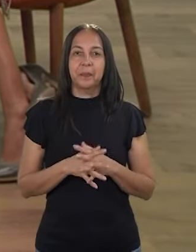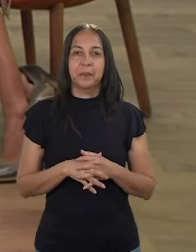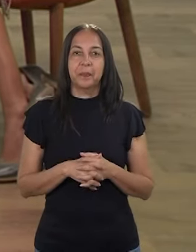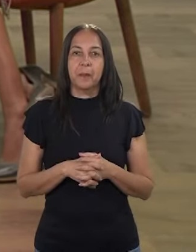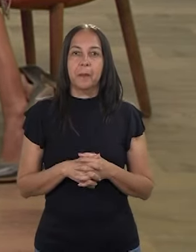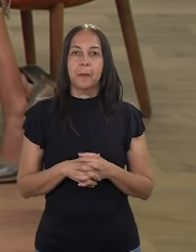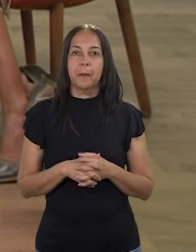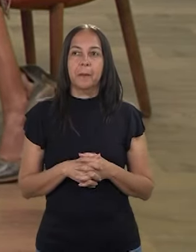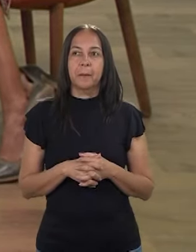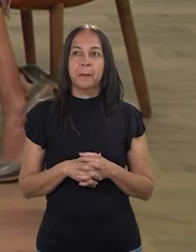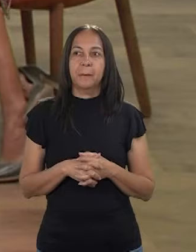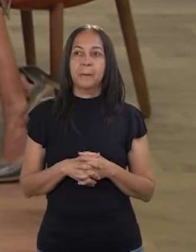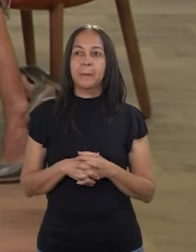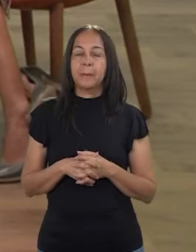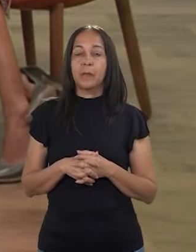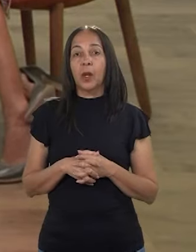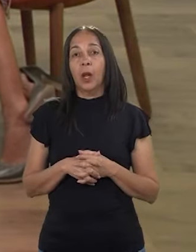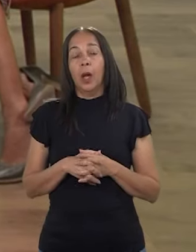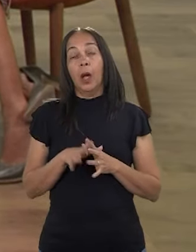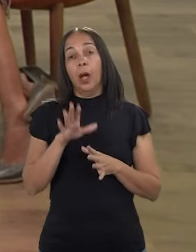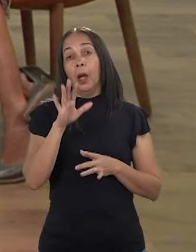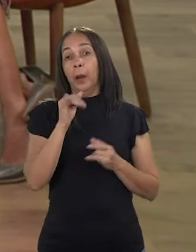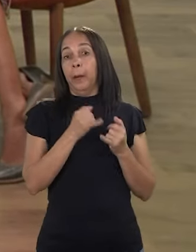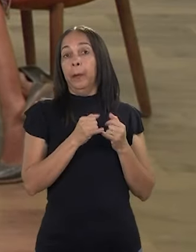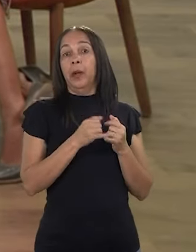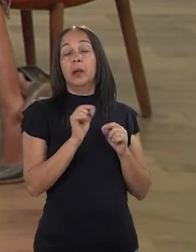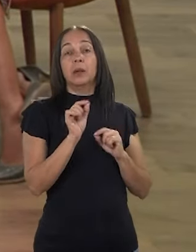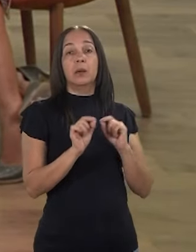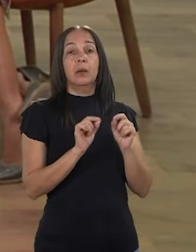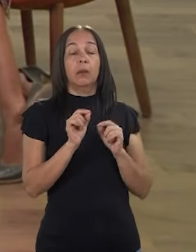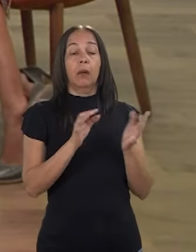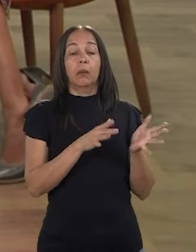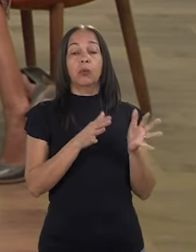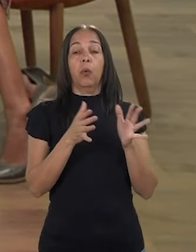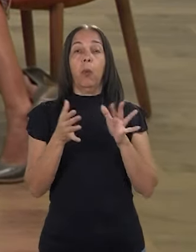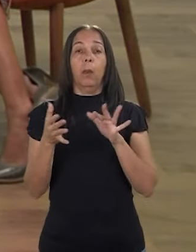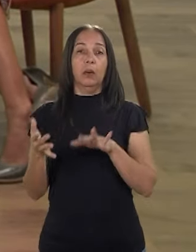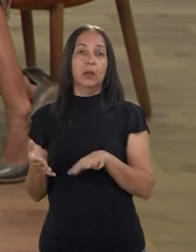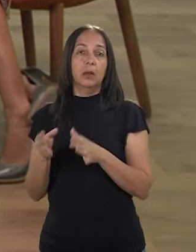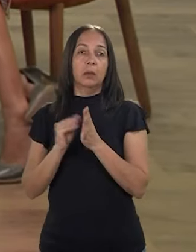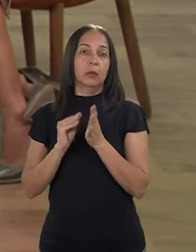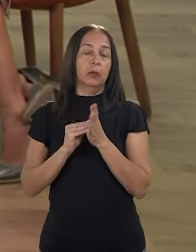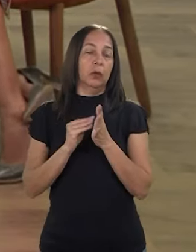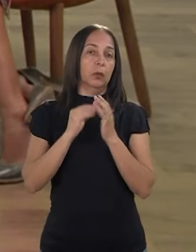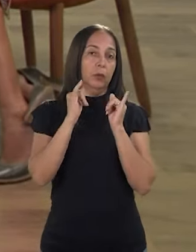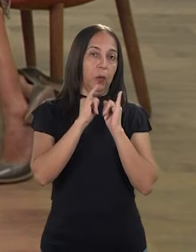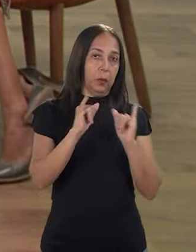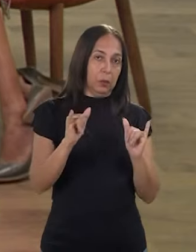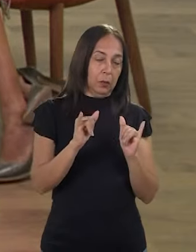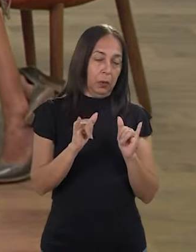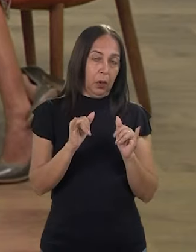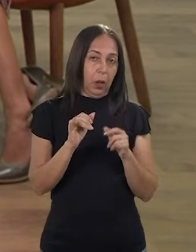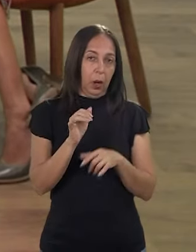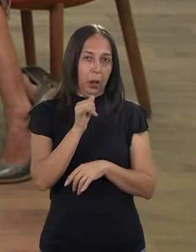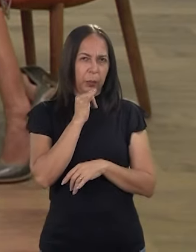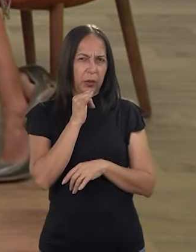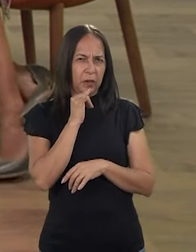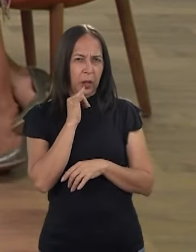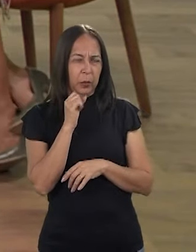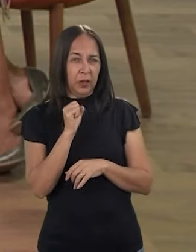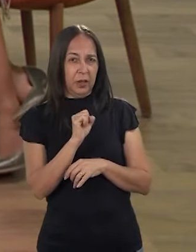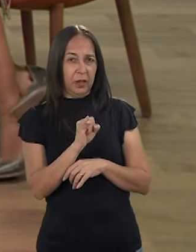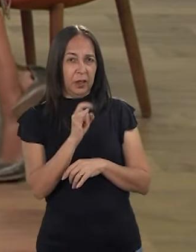você perdeu o raciocínio porque em dado momento assim me parece que isso tem muita relação também com o processo de desinformação né se a gente vai